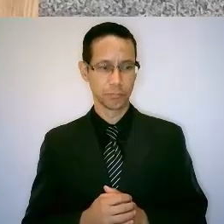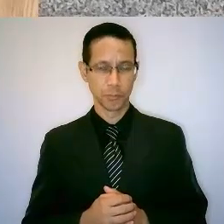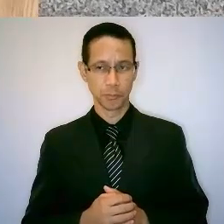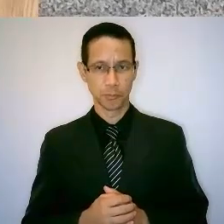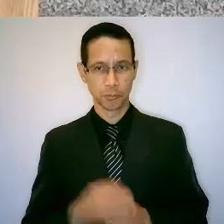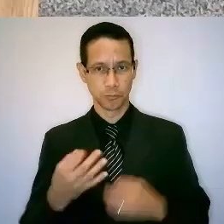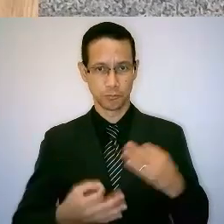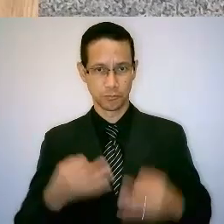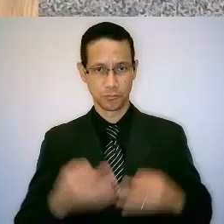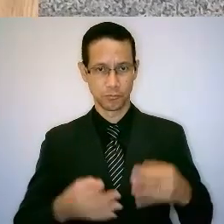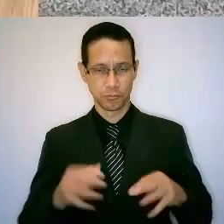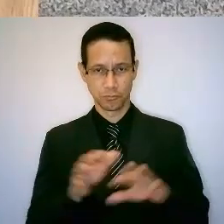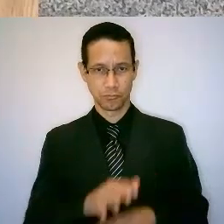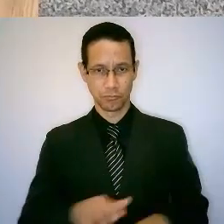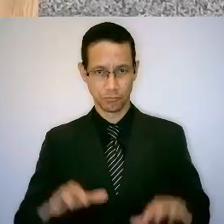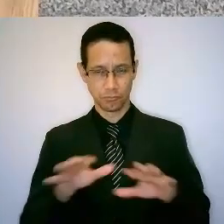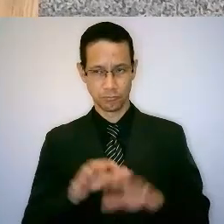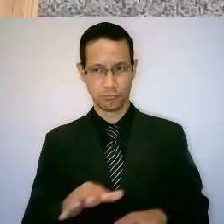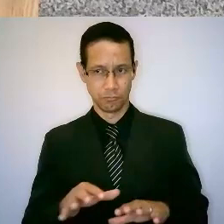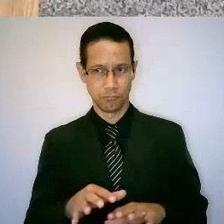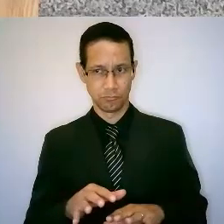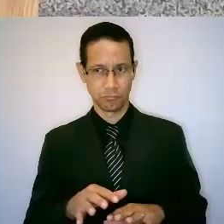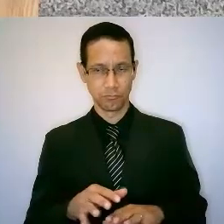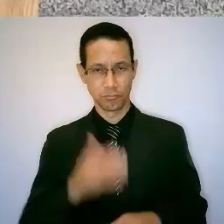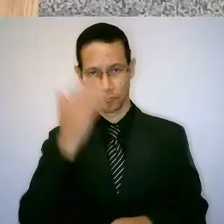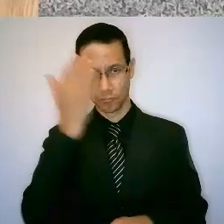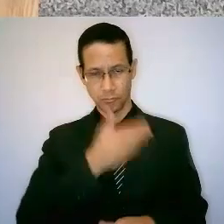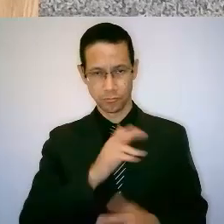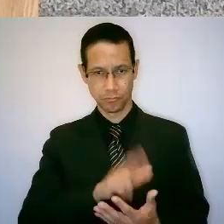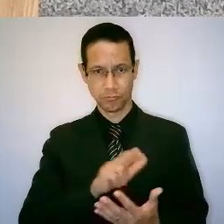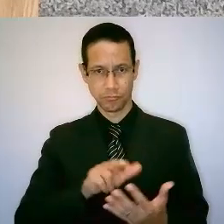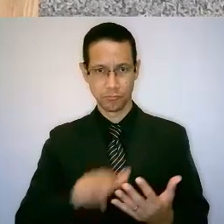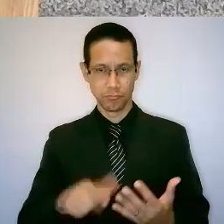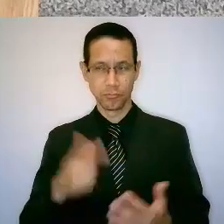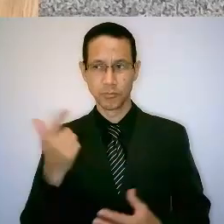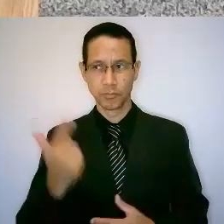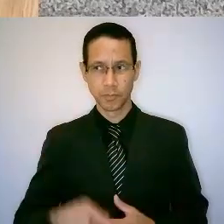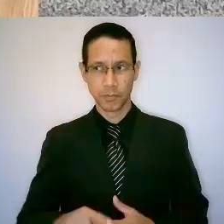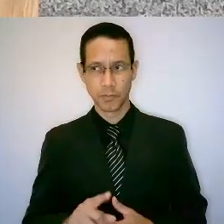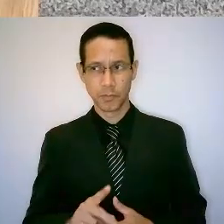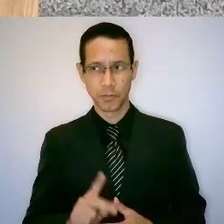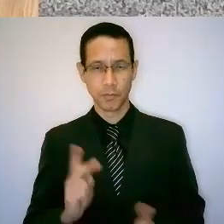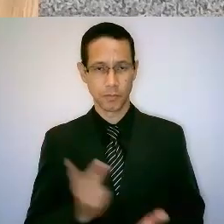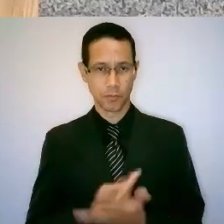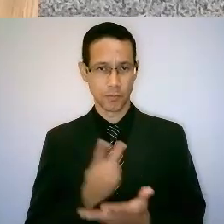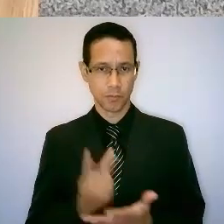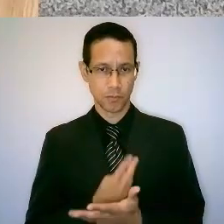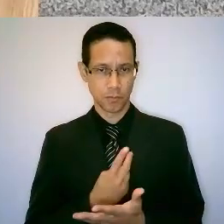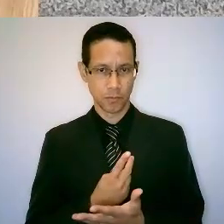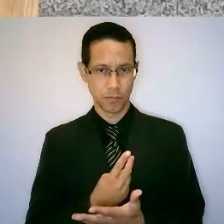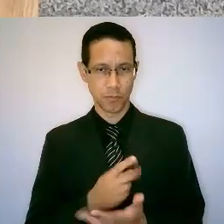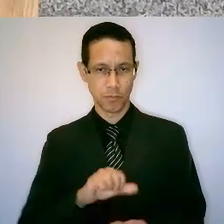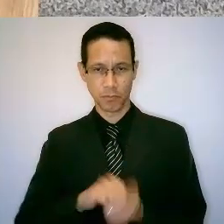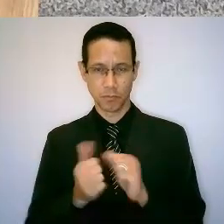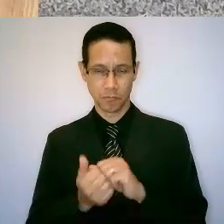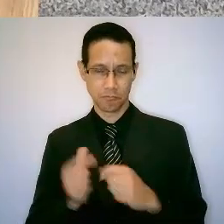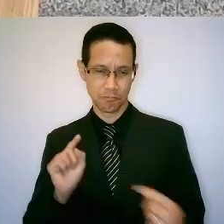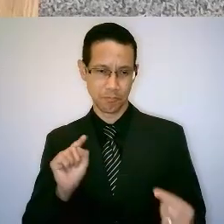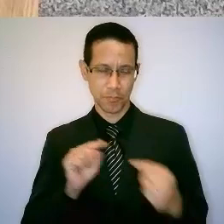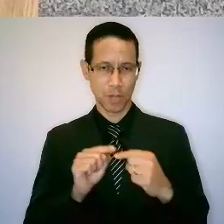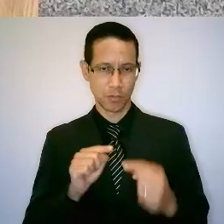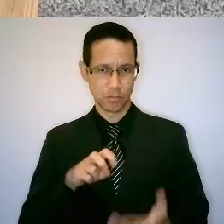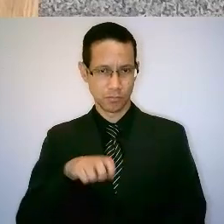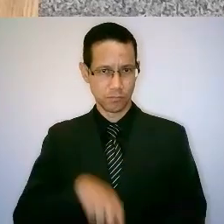manifestamente contrária a prova dos Altos e também erro em Justiça no tocante a aplicação da pena falando